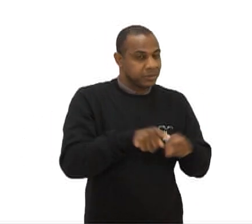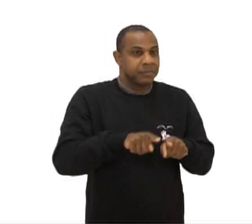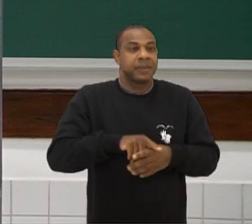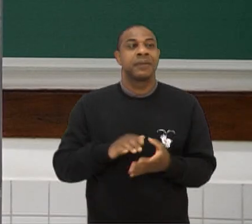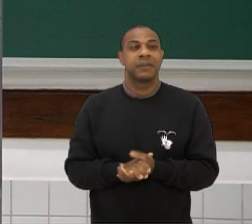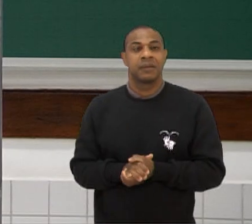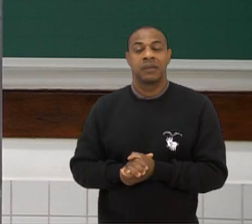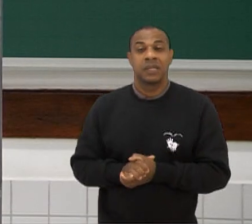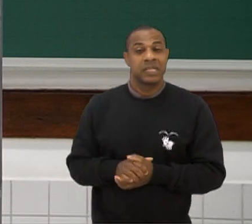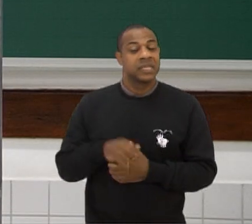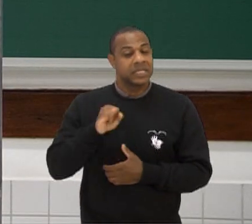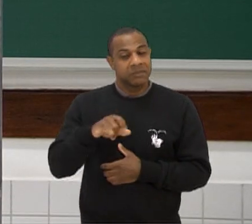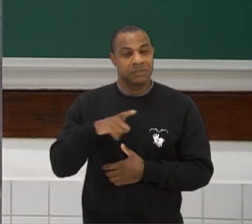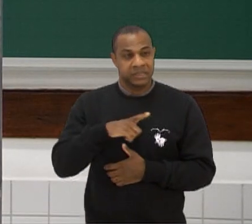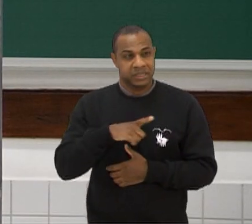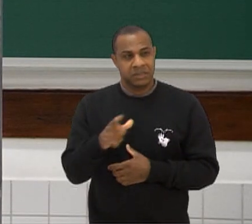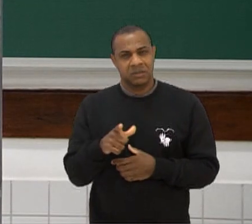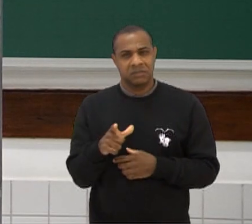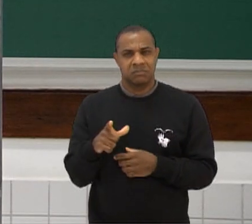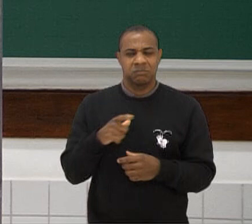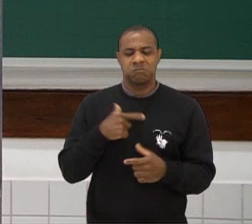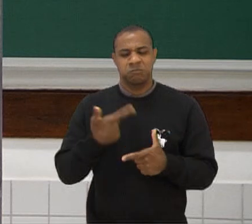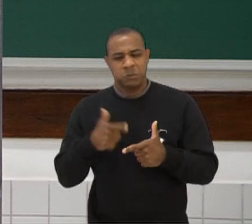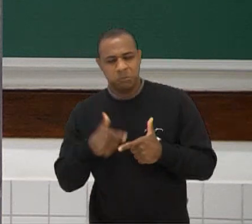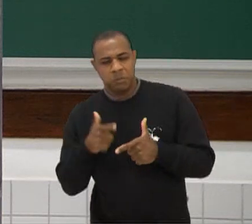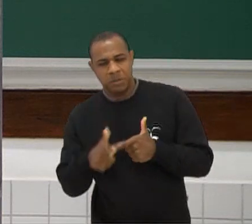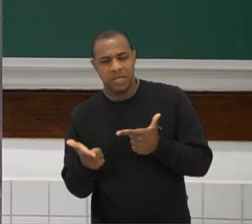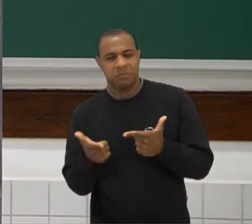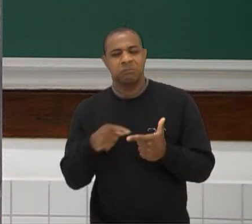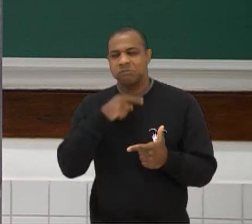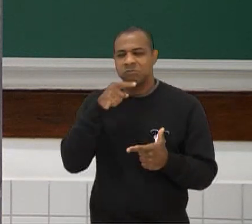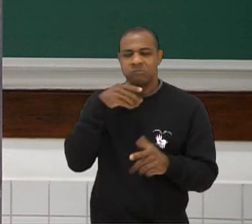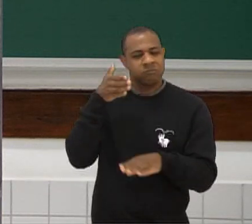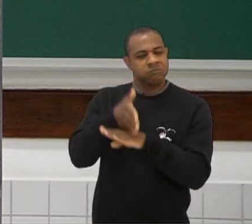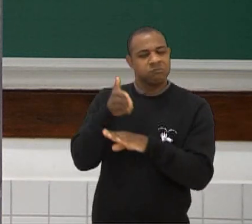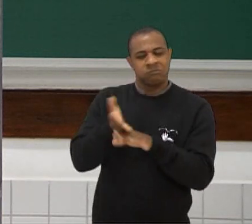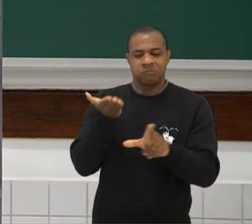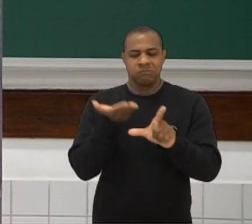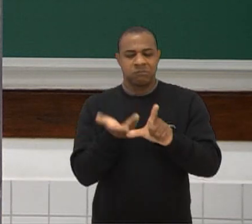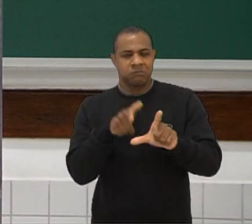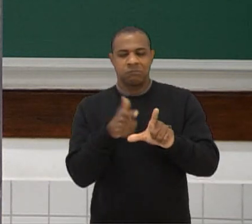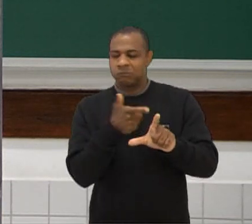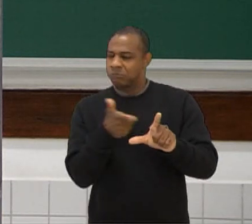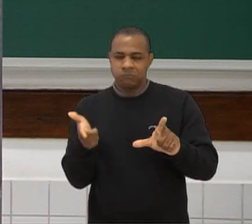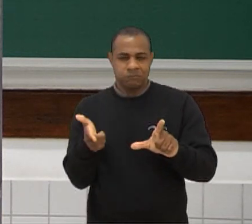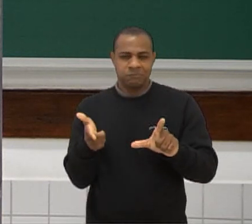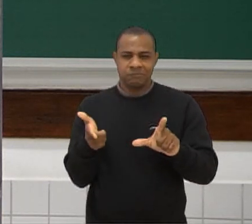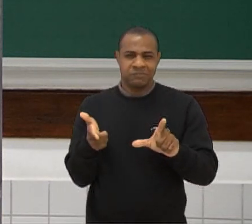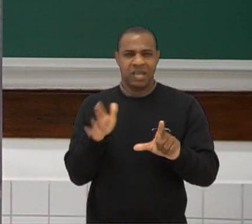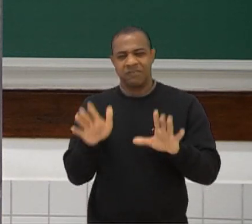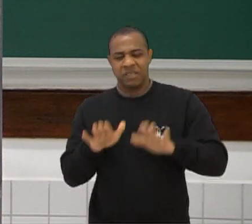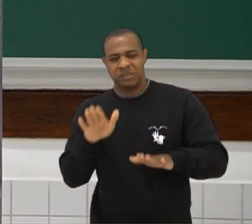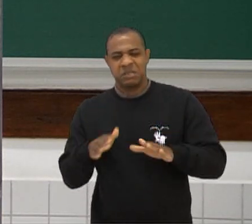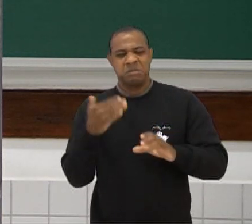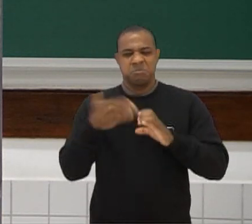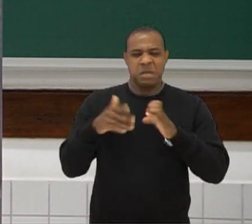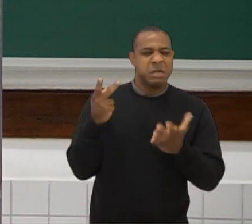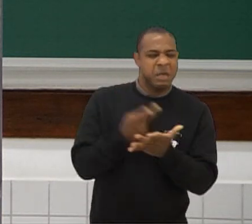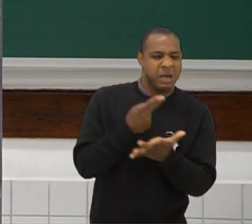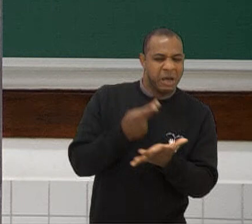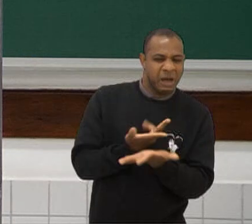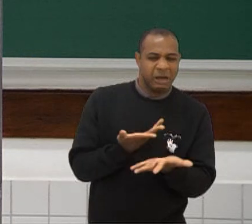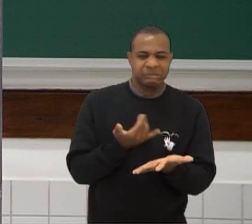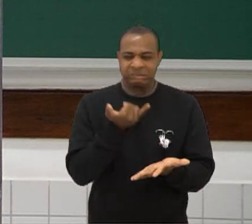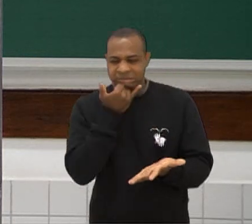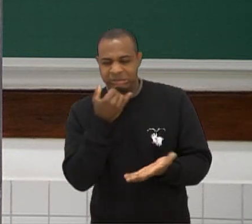ali, caso ainda tenha algum tipo de problema que você não consiga acessar a plataforma, às vezes é e-mail errado, às vezes o que você